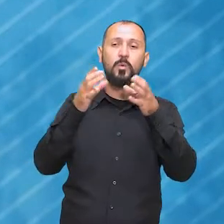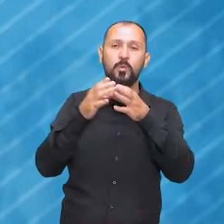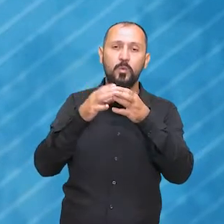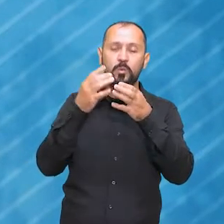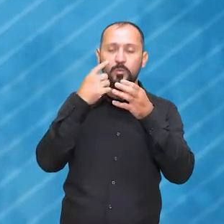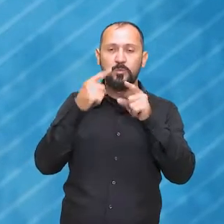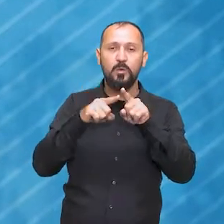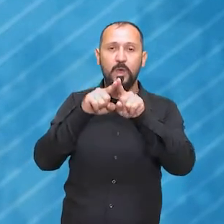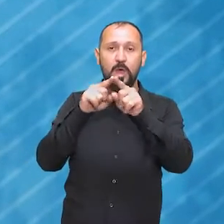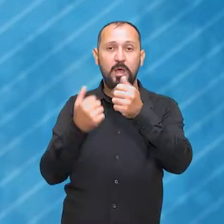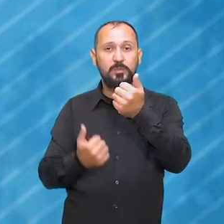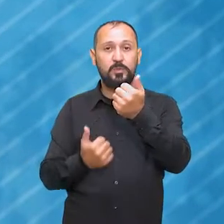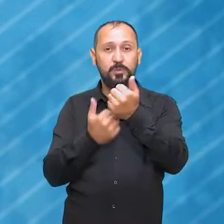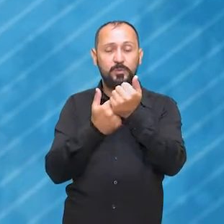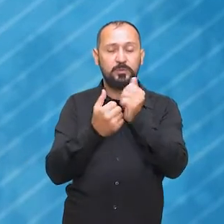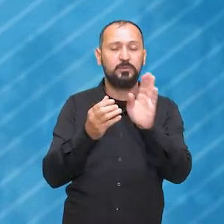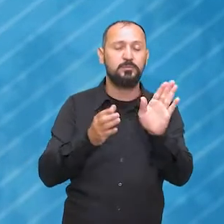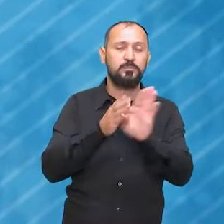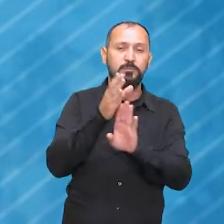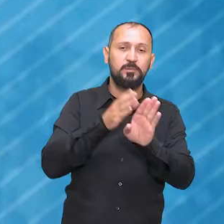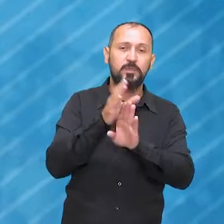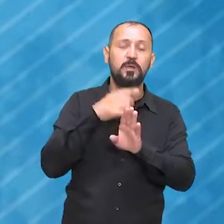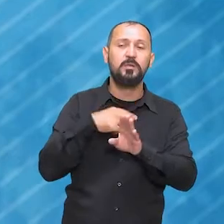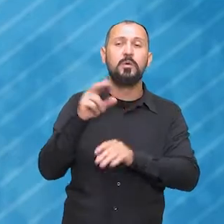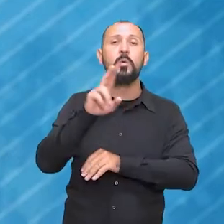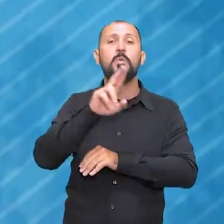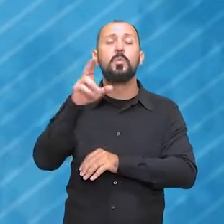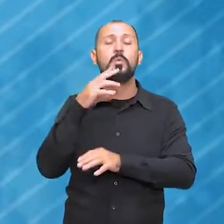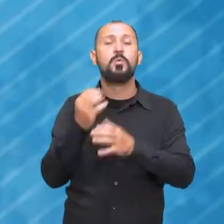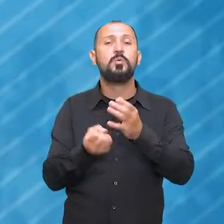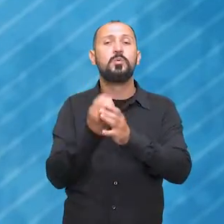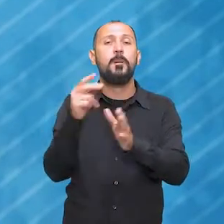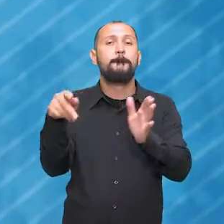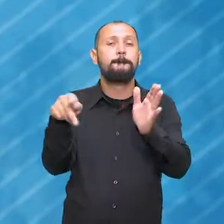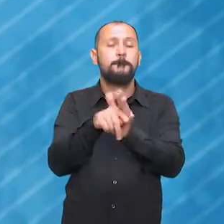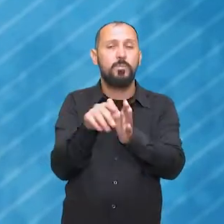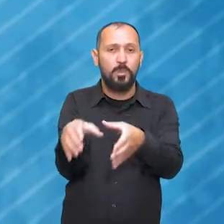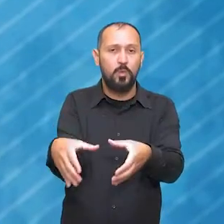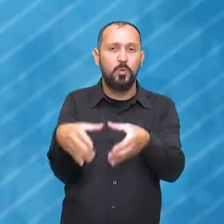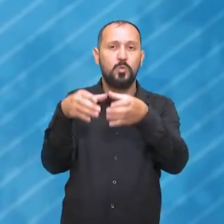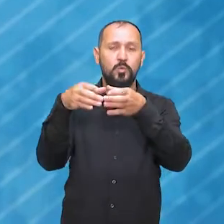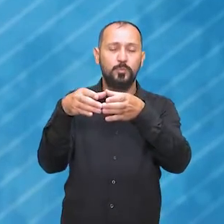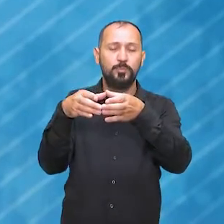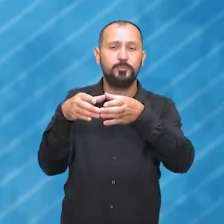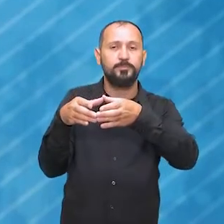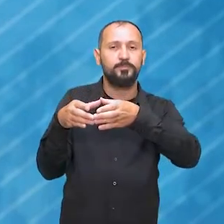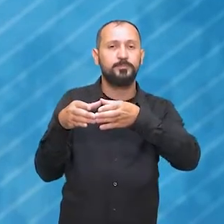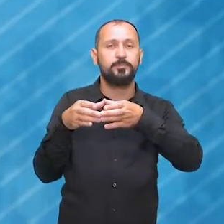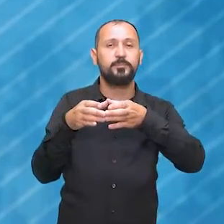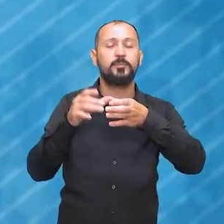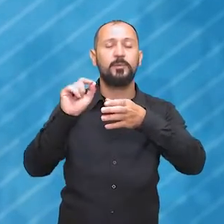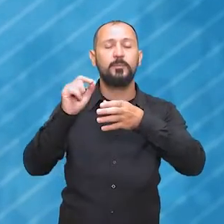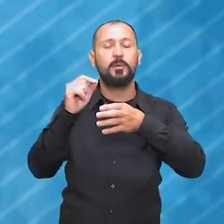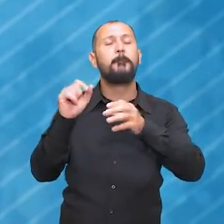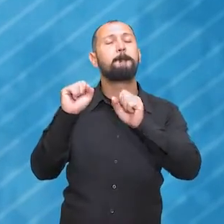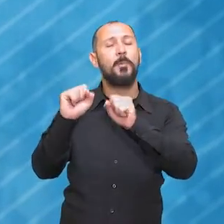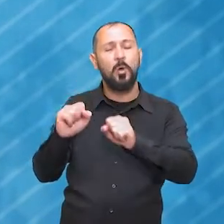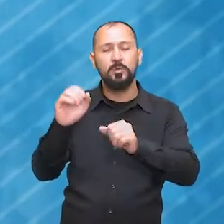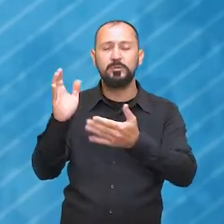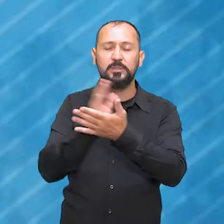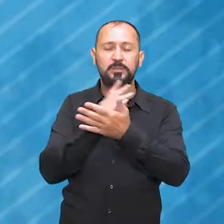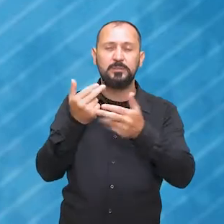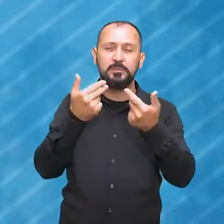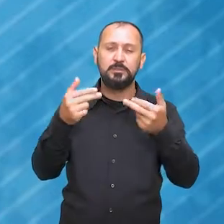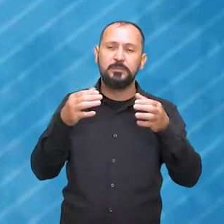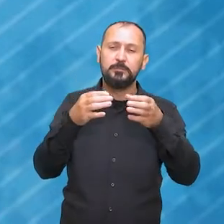elas têm um conselho. E como as comissões são de assessoramento ao conselho, lá eles também nomeiam e fazem as suas próprias comissões,